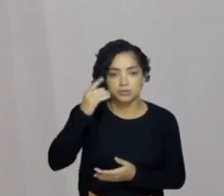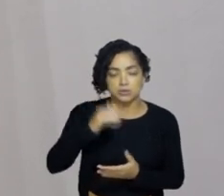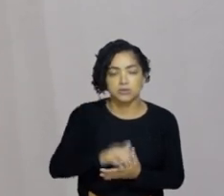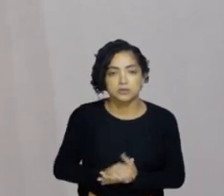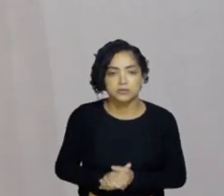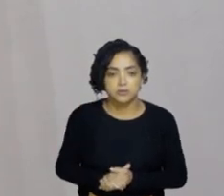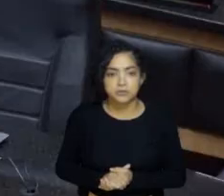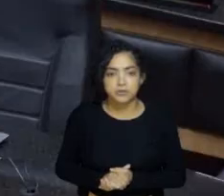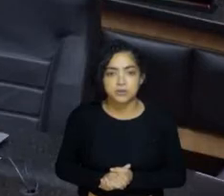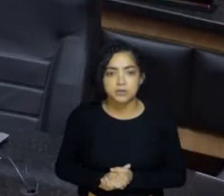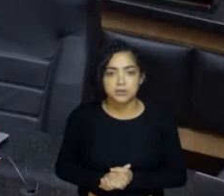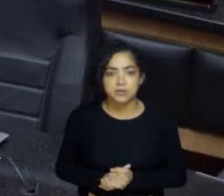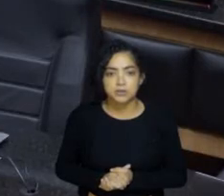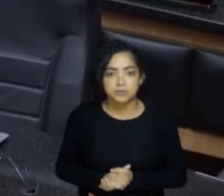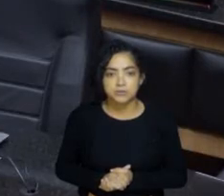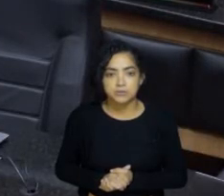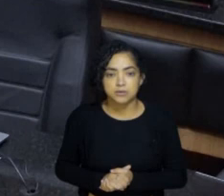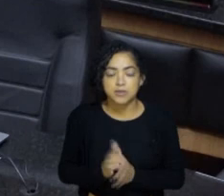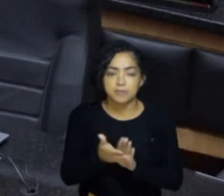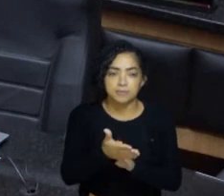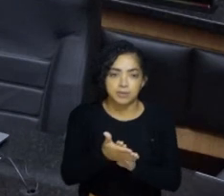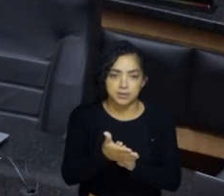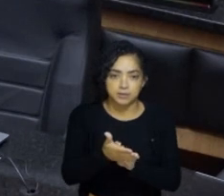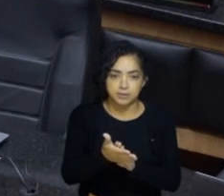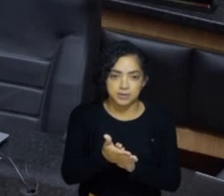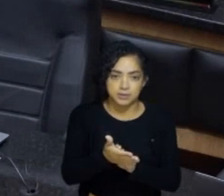parabenizar a Vossa Excelência